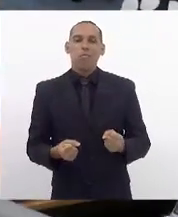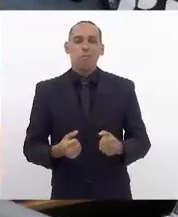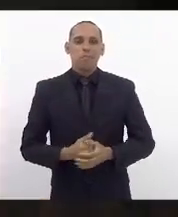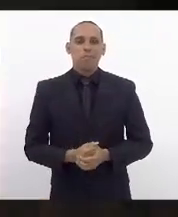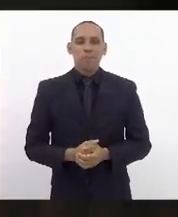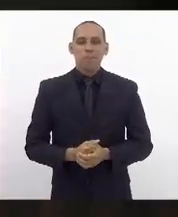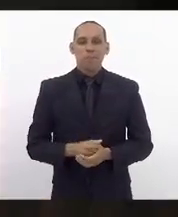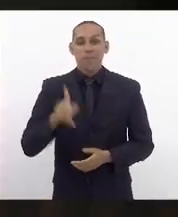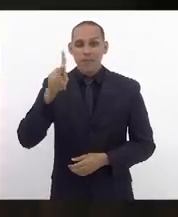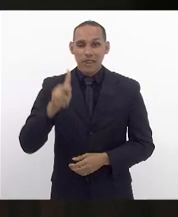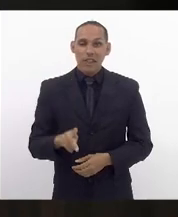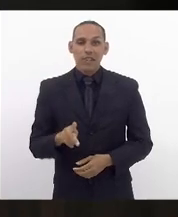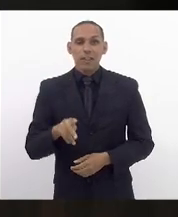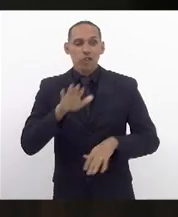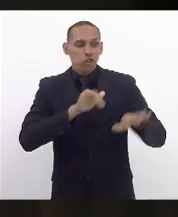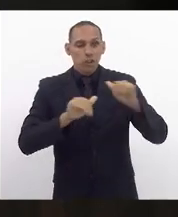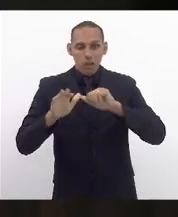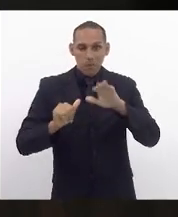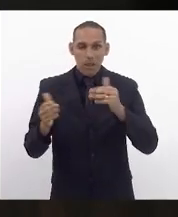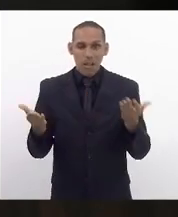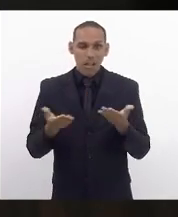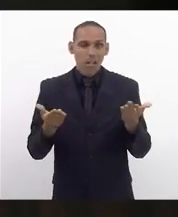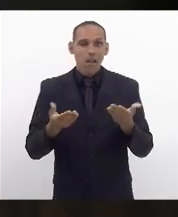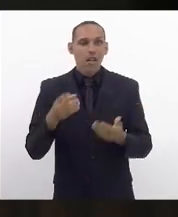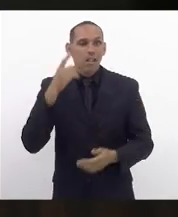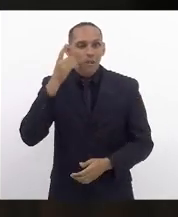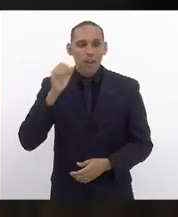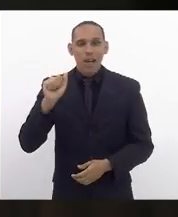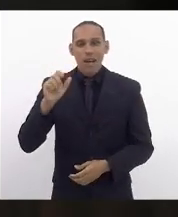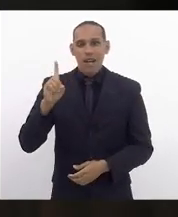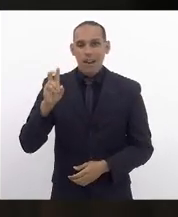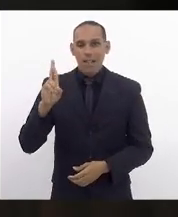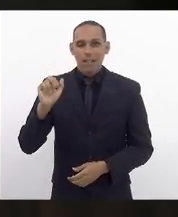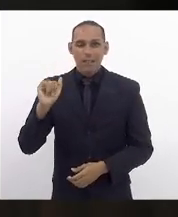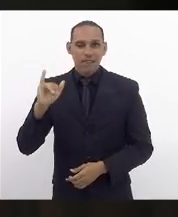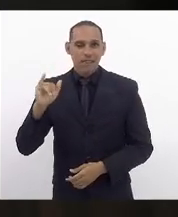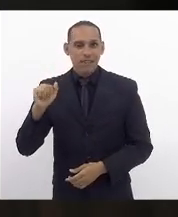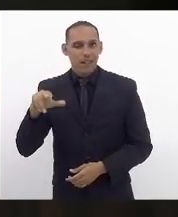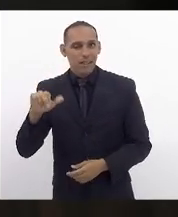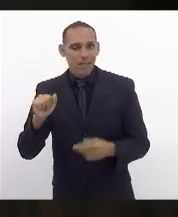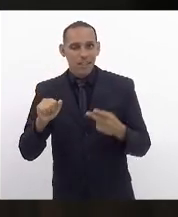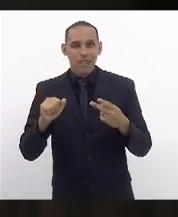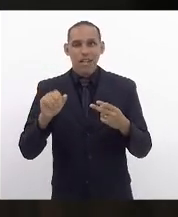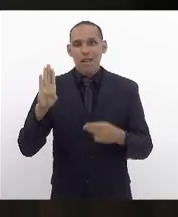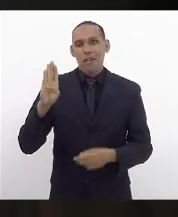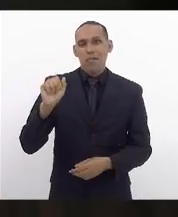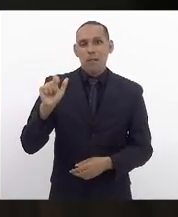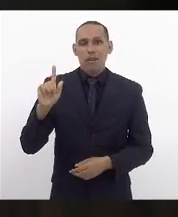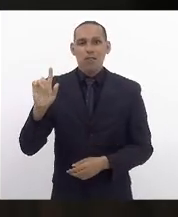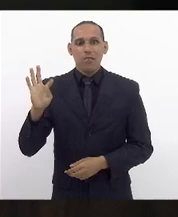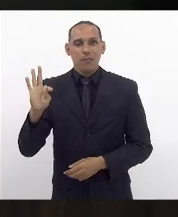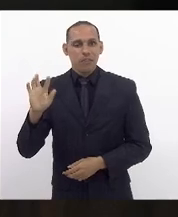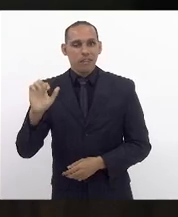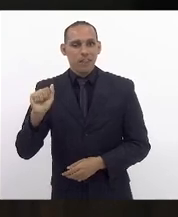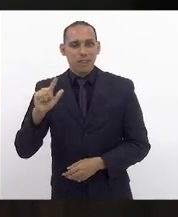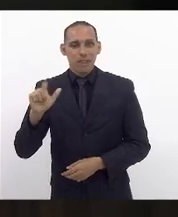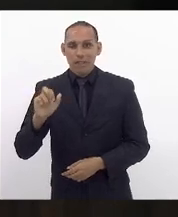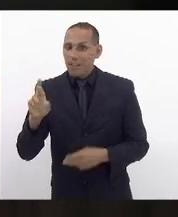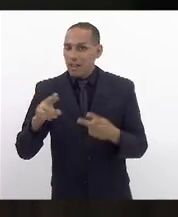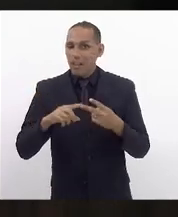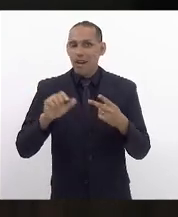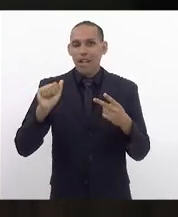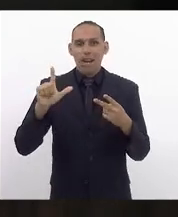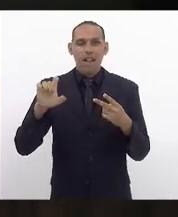A presidência irá proceder à chamada. Deputada Adriana Baltazar. Deputada Adriana Baltazar. Deputado Alexandre